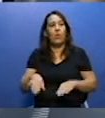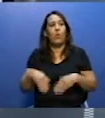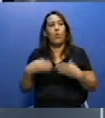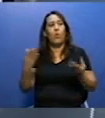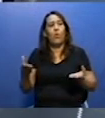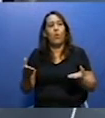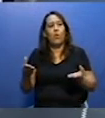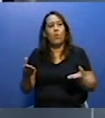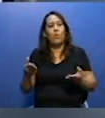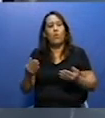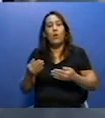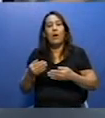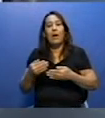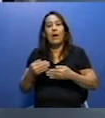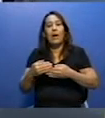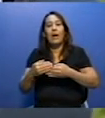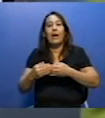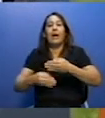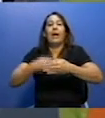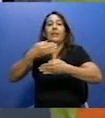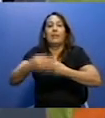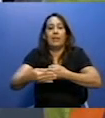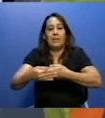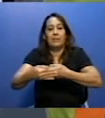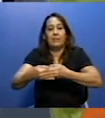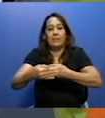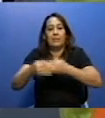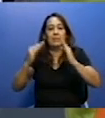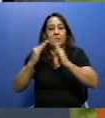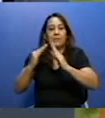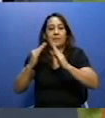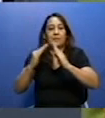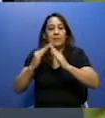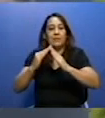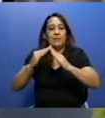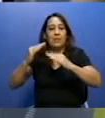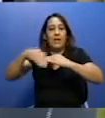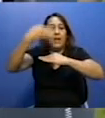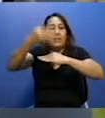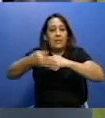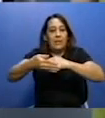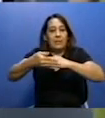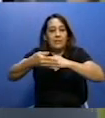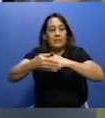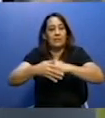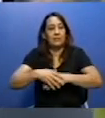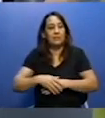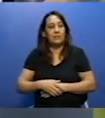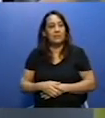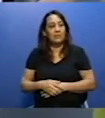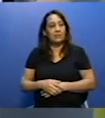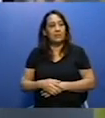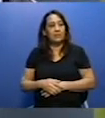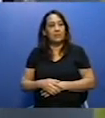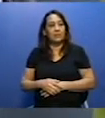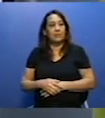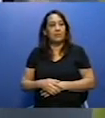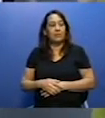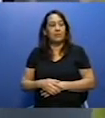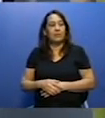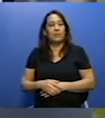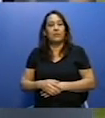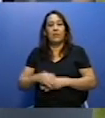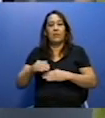rua atrás das construções? Atrás das construções. Lembra história e geografia? Em